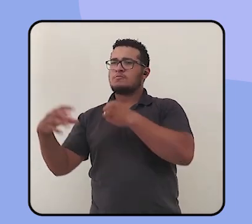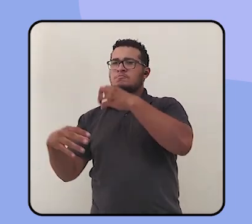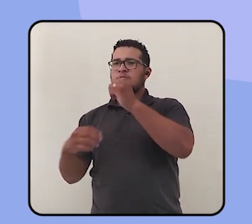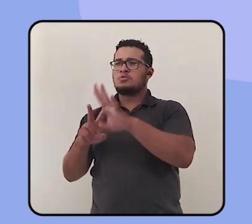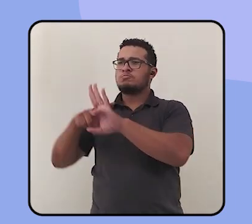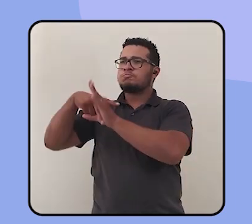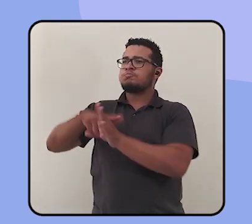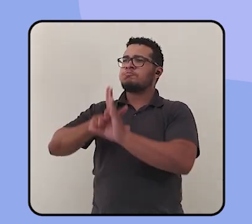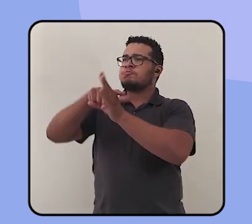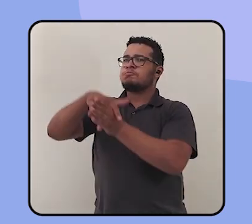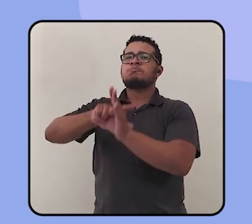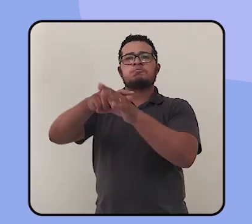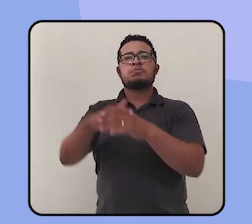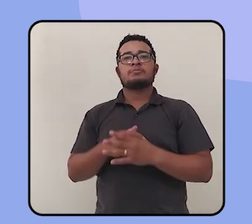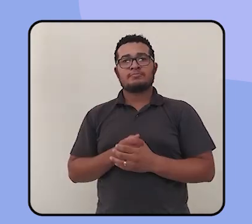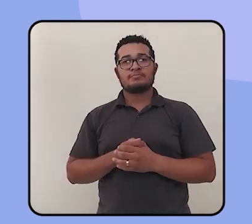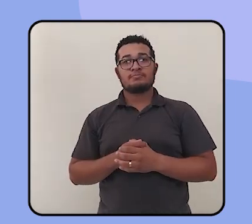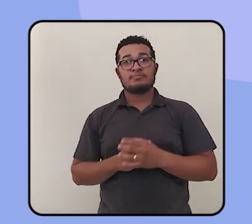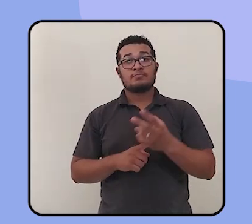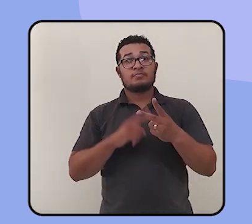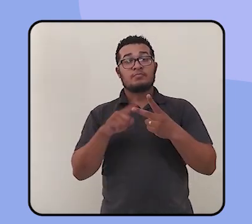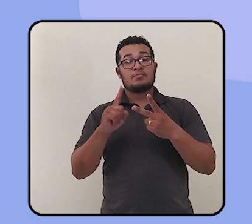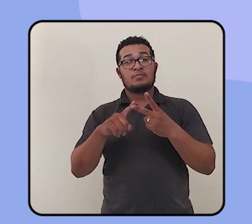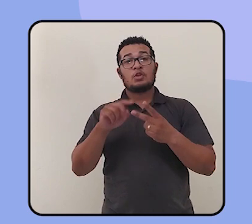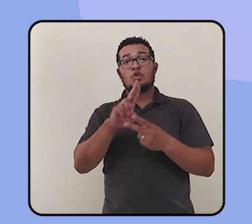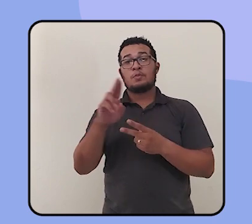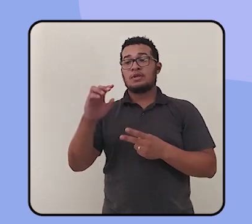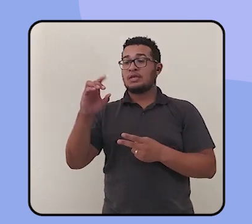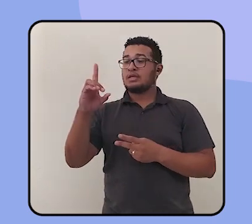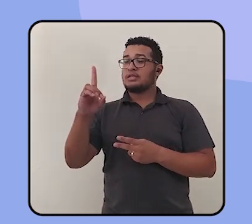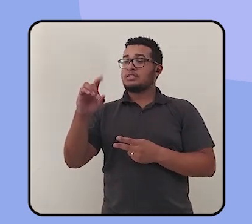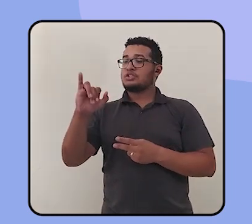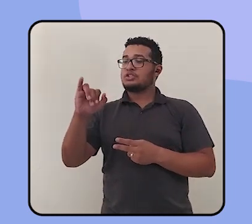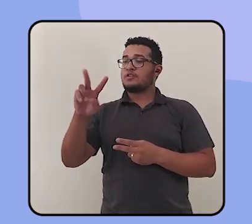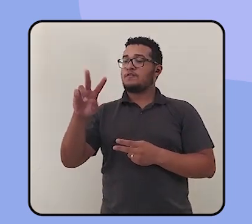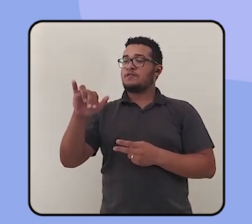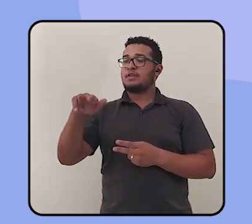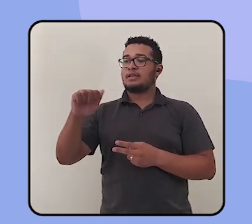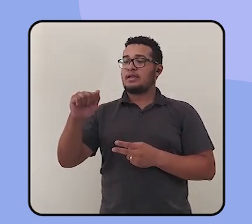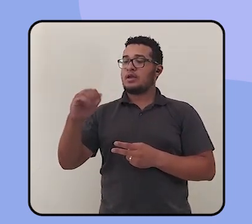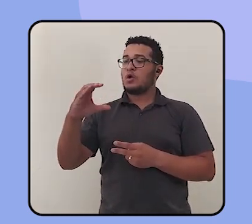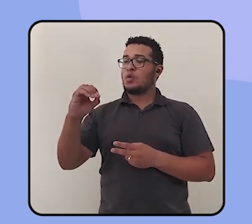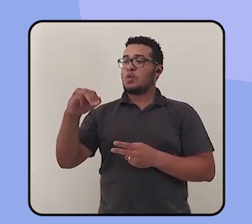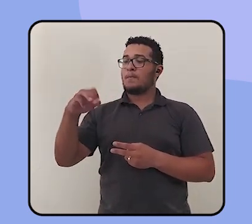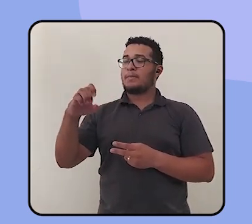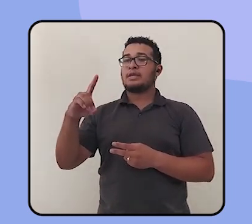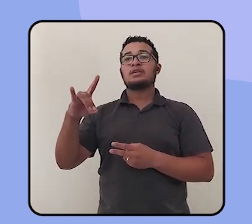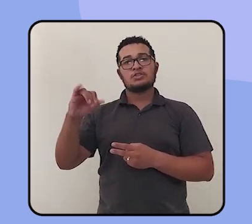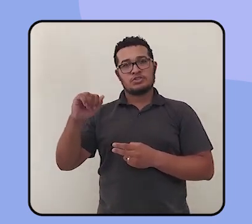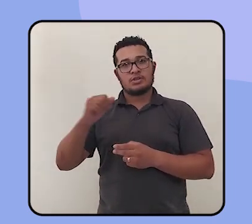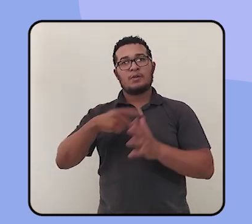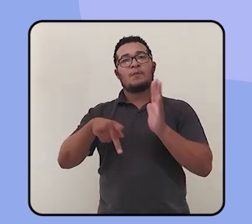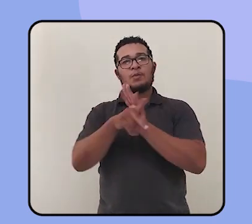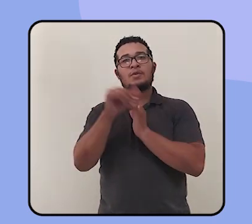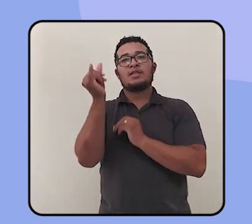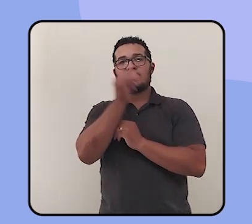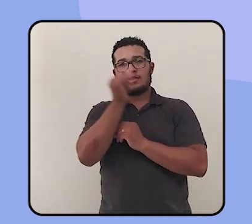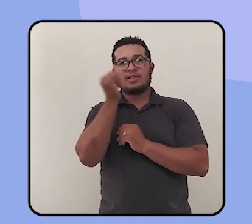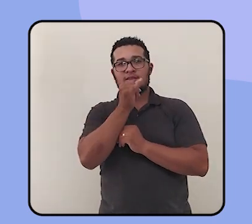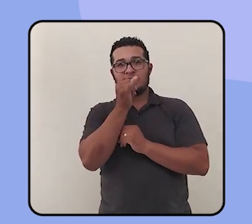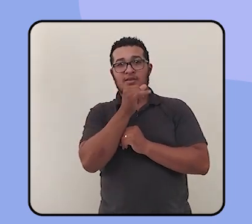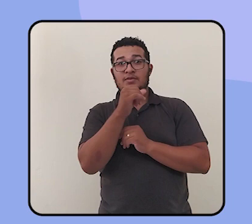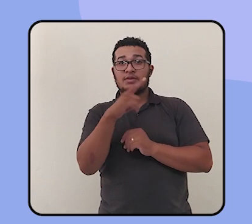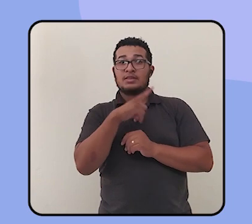aventuras no seu cavalo nós temos a divina comédia do italiano dante alighieri nós temos o erasmo de rotterdam